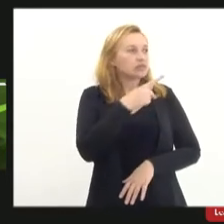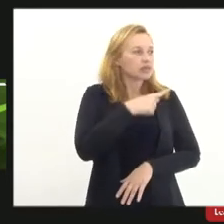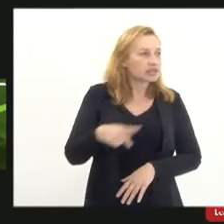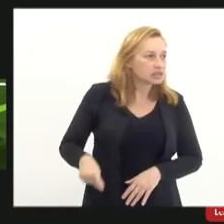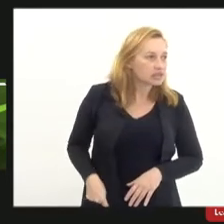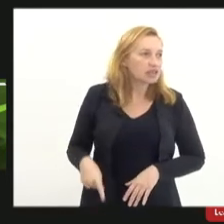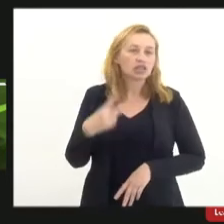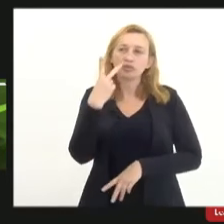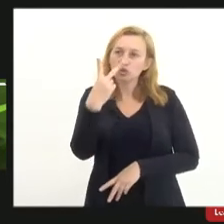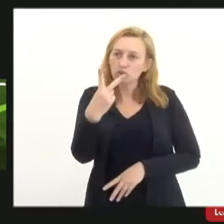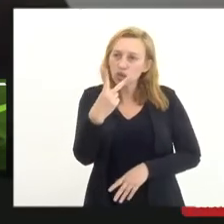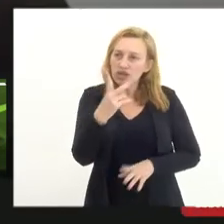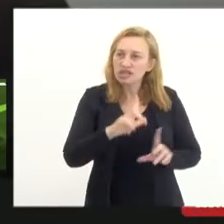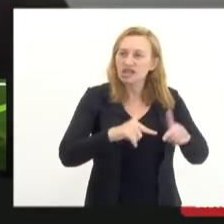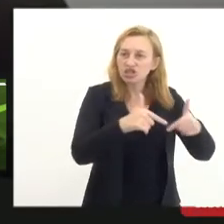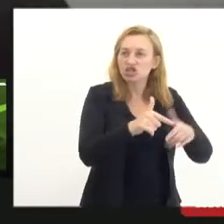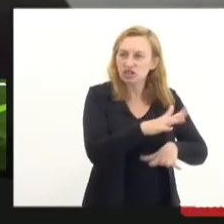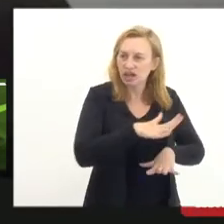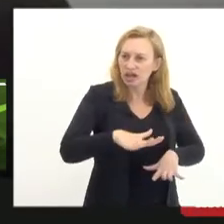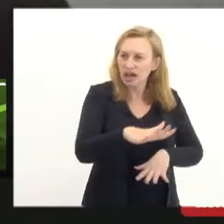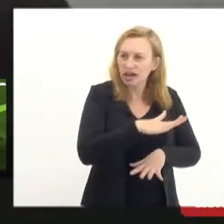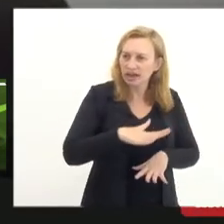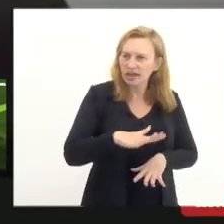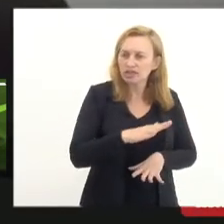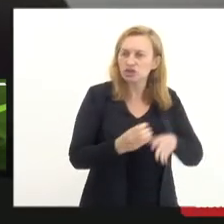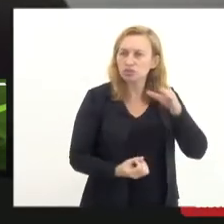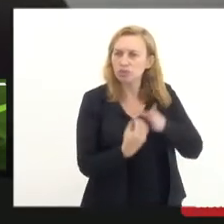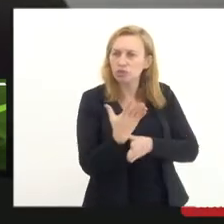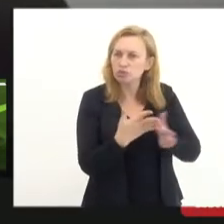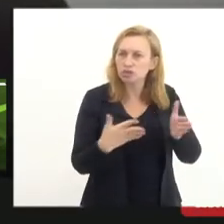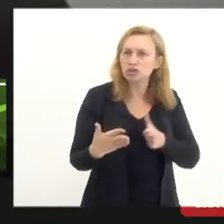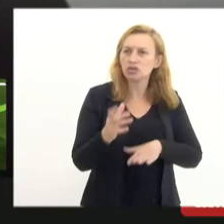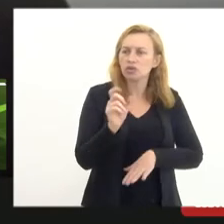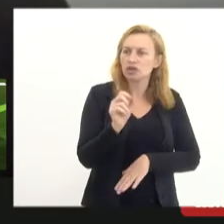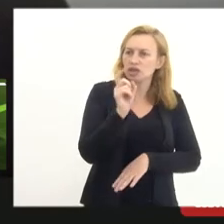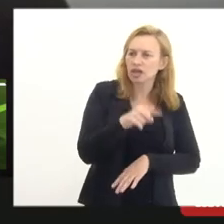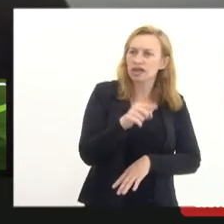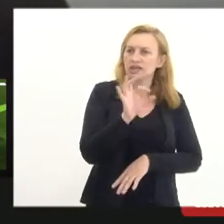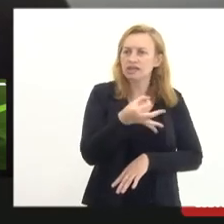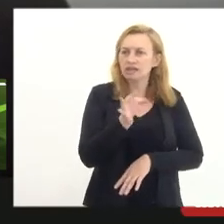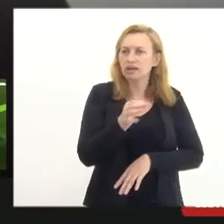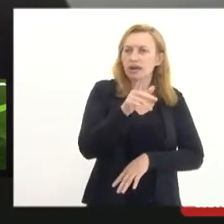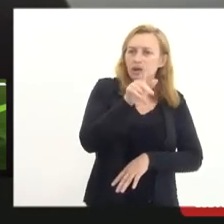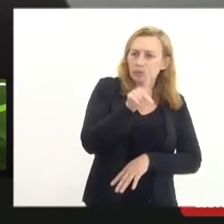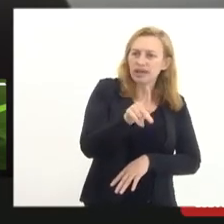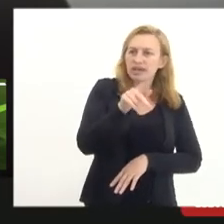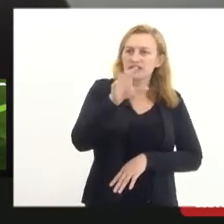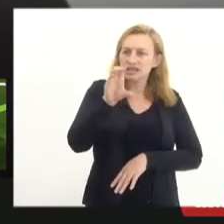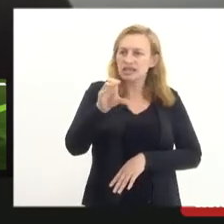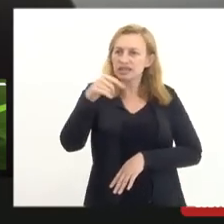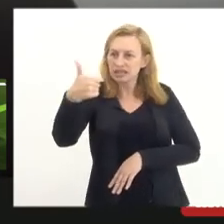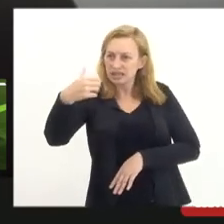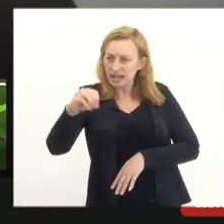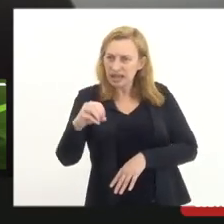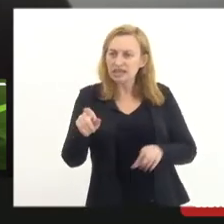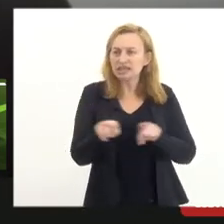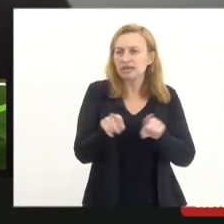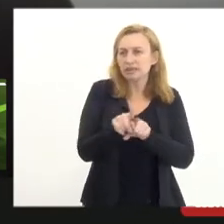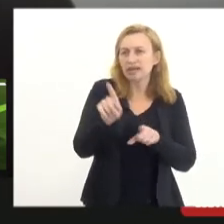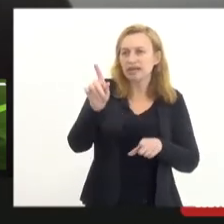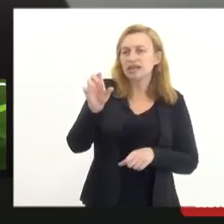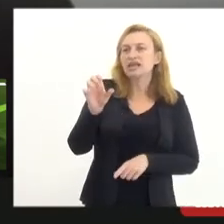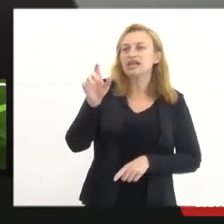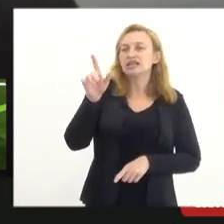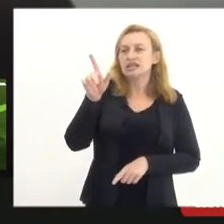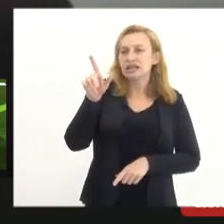temos só dois ativos em operação, em produção, né, que é justamente o BC10 e o Bijupirá e Salema. O Bijupirá e